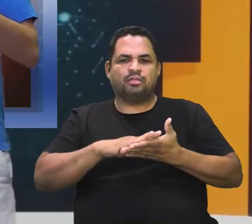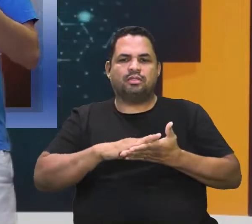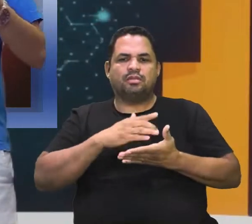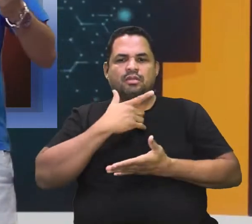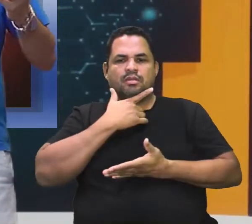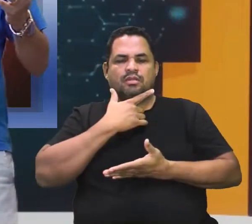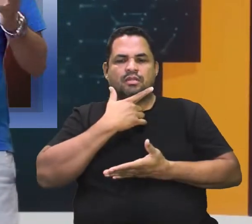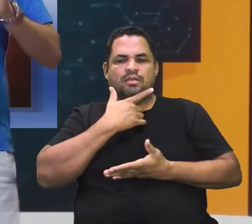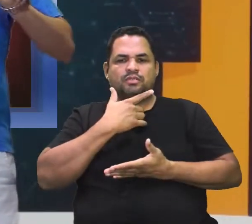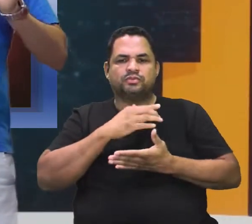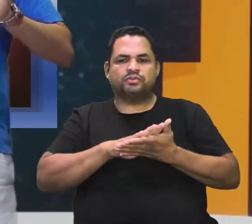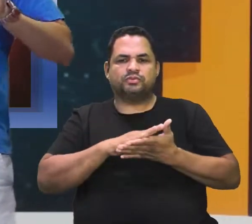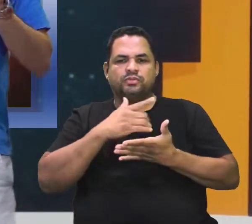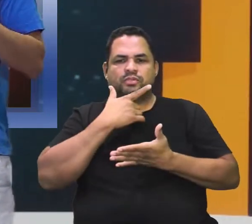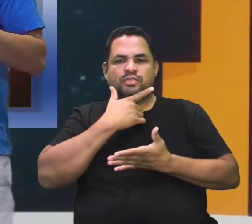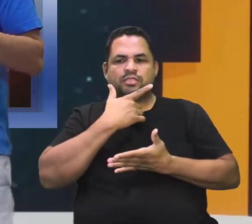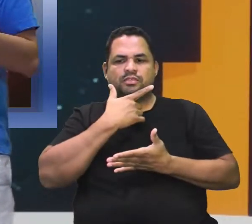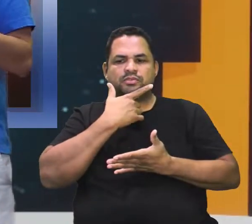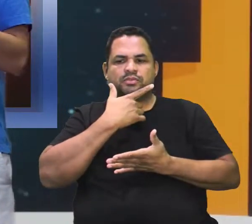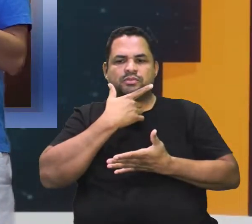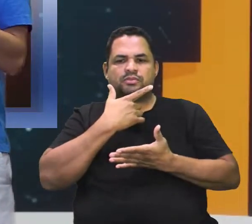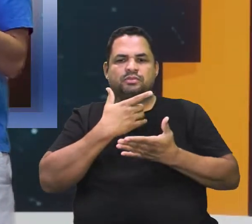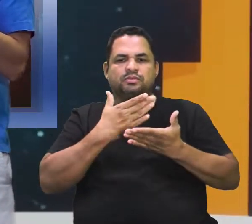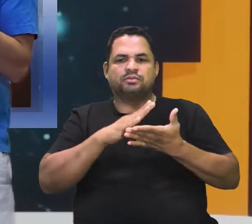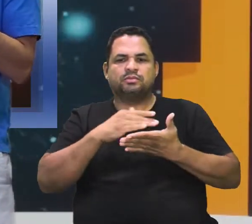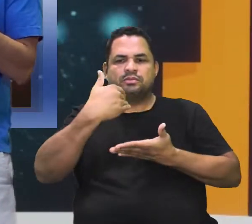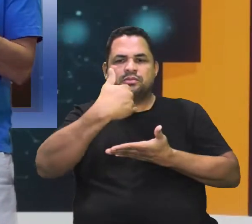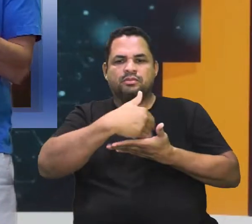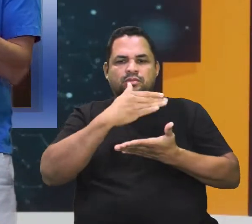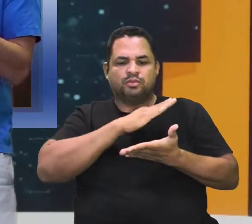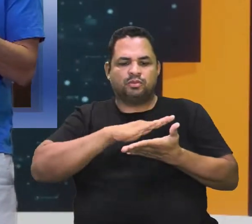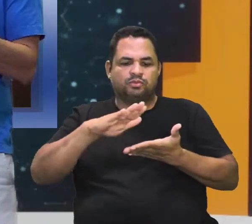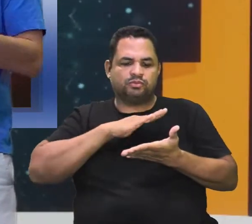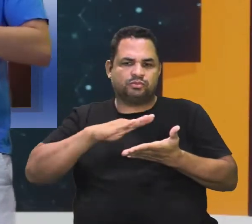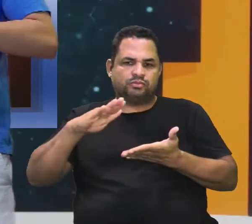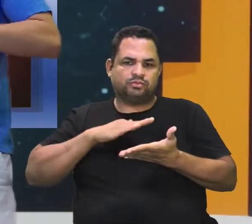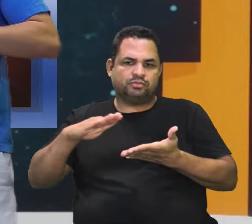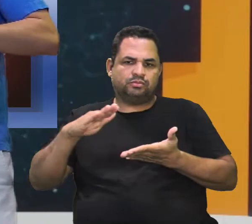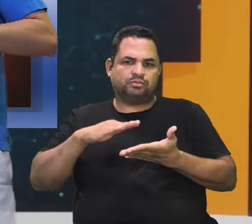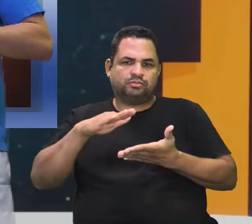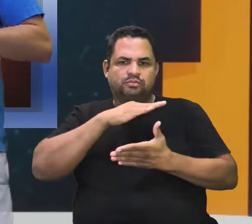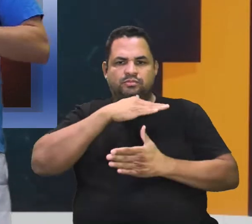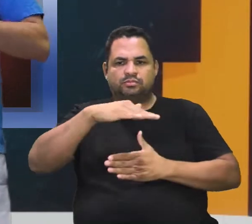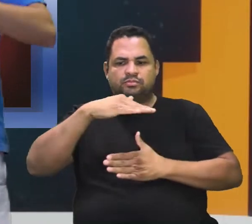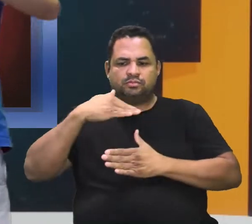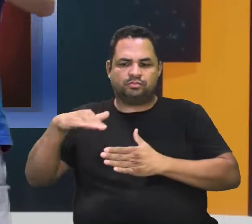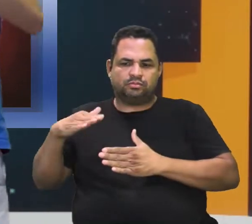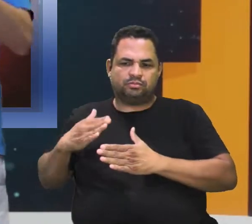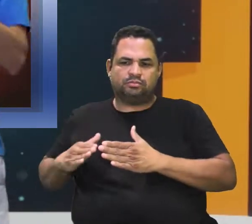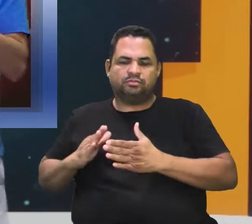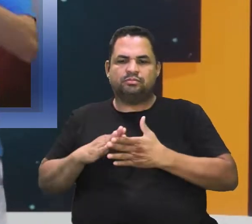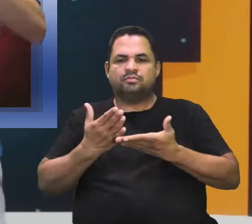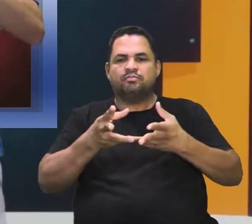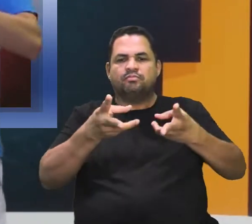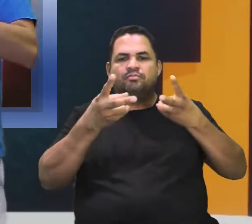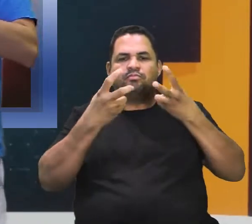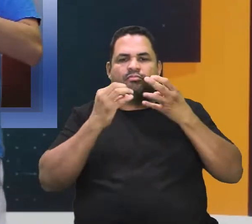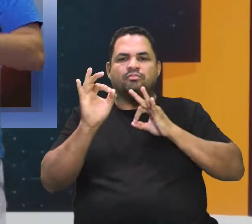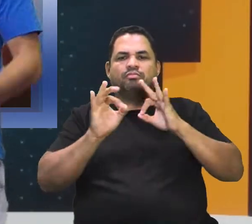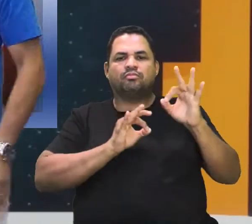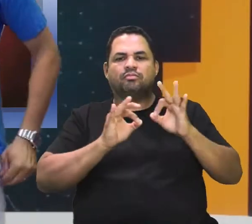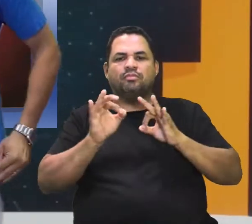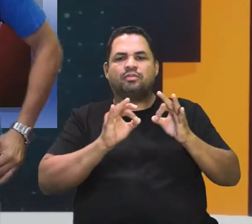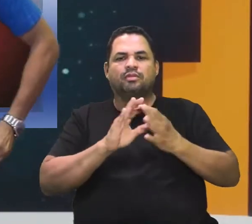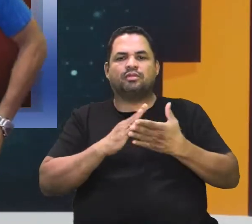é mais ou menos um cilindro, mas vamos imaginar que é um cone, e começa a fazer corte neles assim, em maneiras diferentes. E percebe que forma ali na